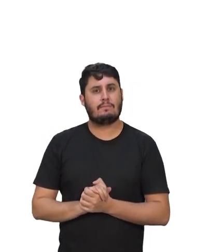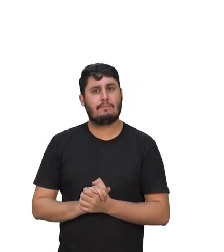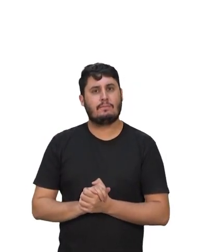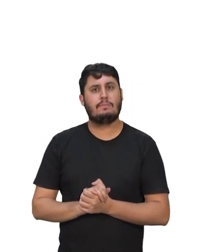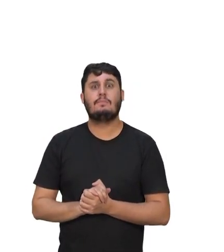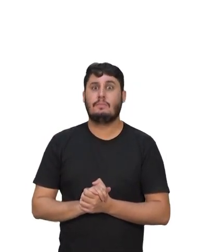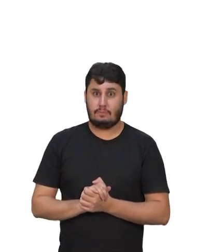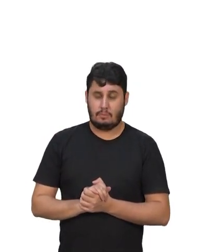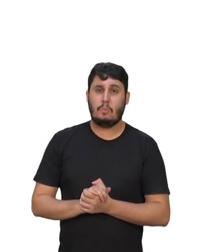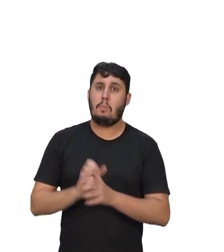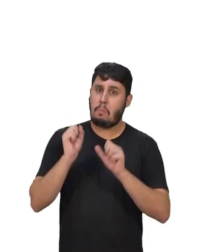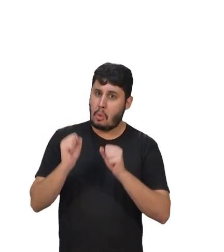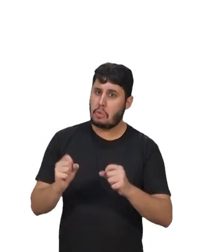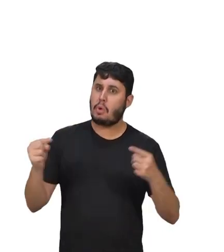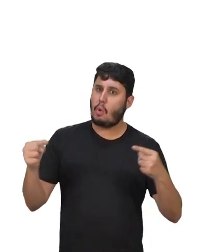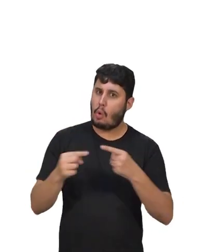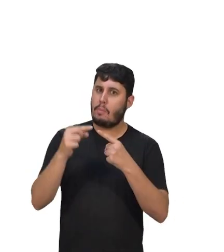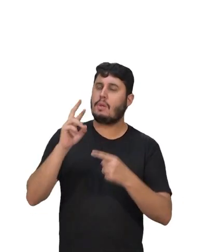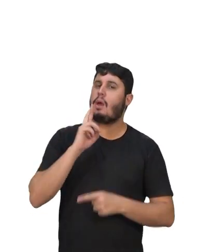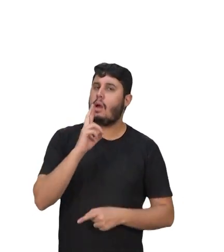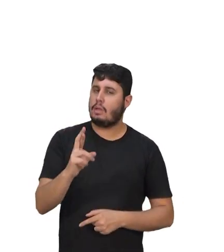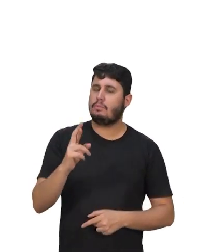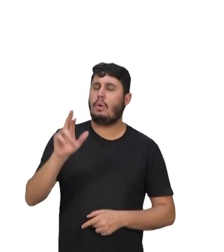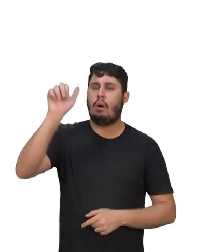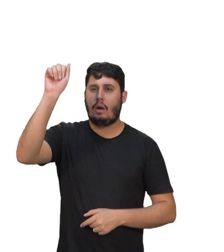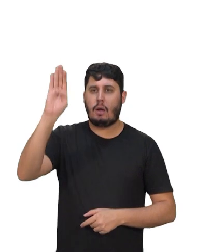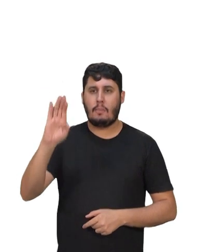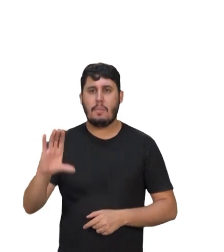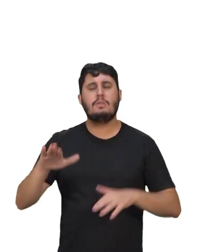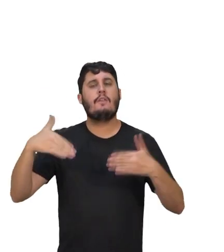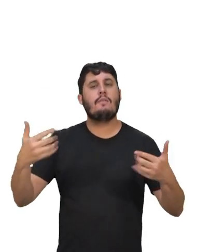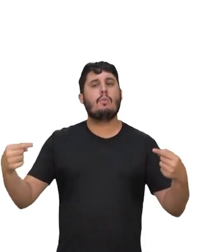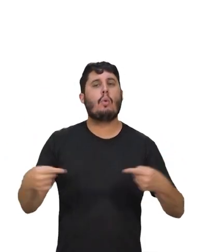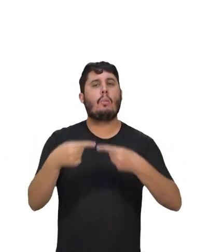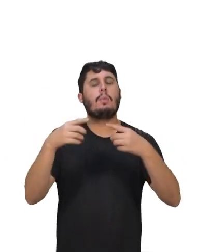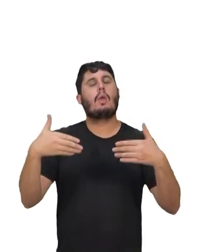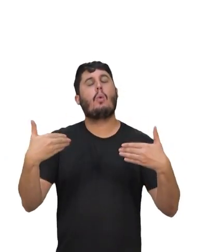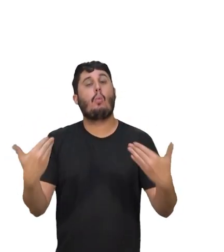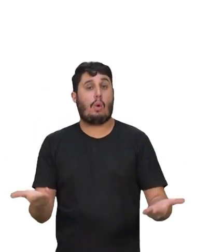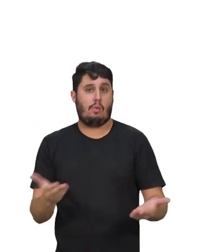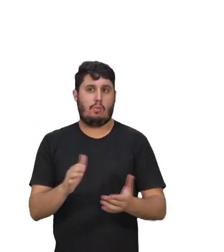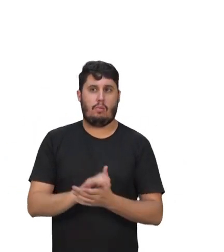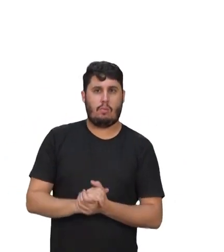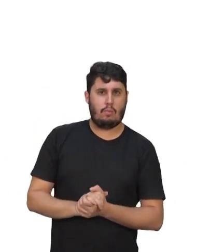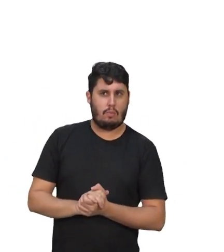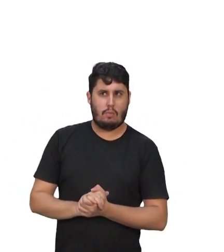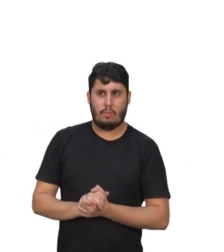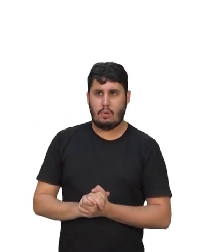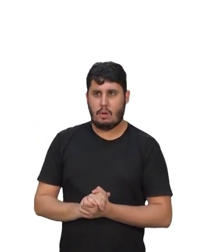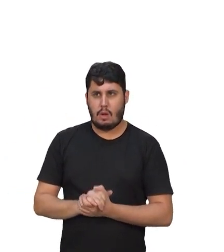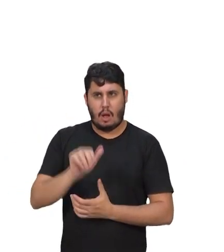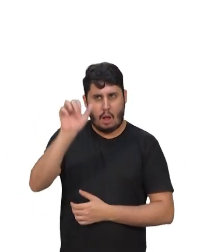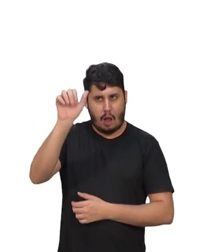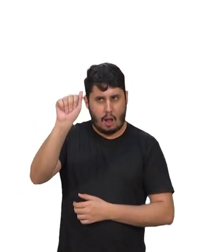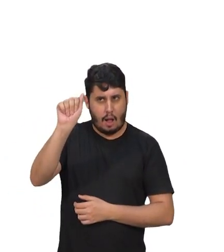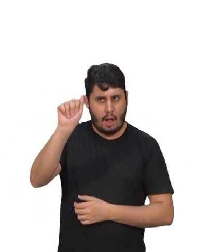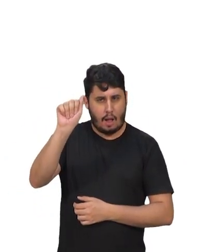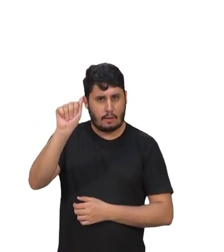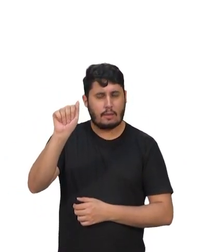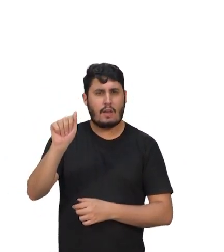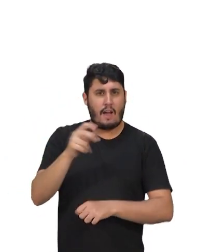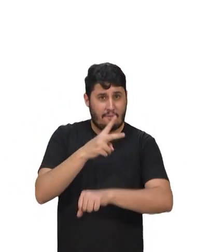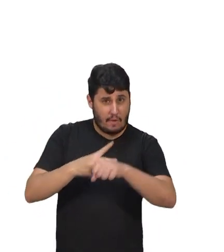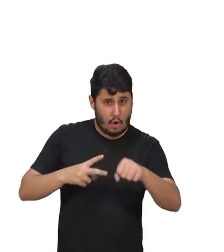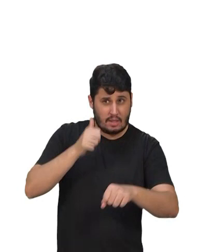uma resposta para essa questão. Vamos ver que resposta é essa. A violência contra a mulher está aumentando. Se você olhar simplesmente